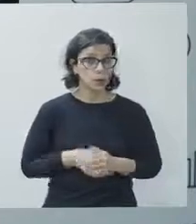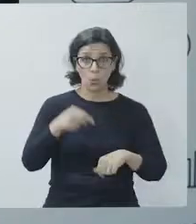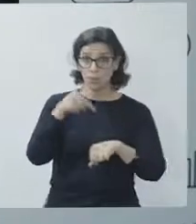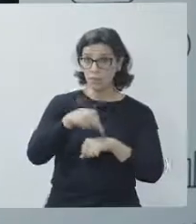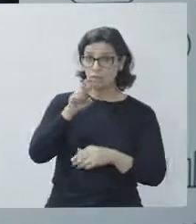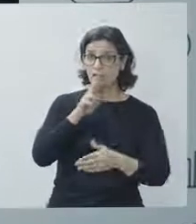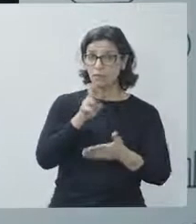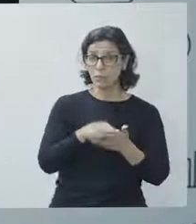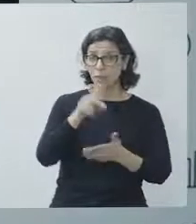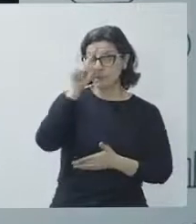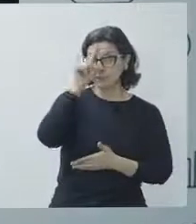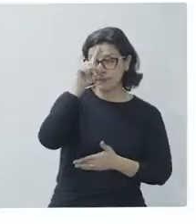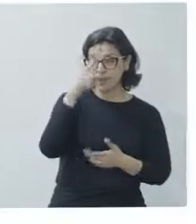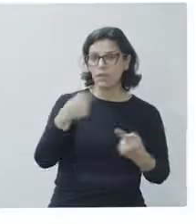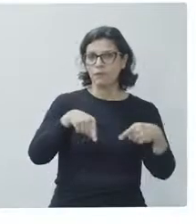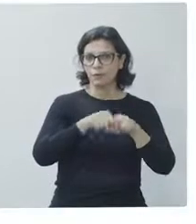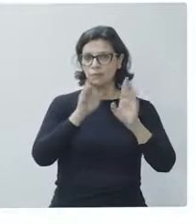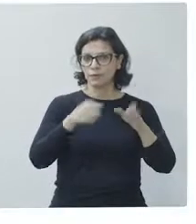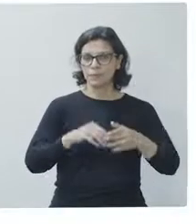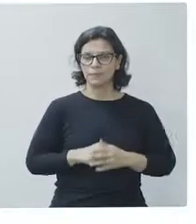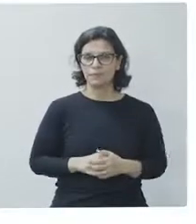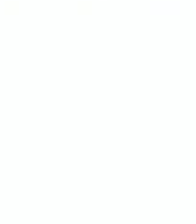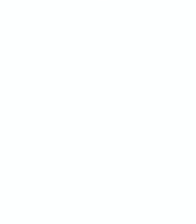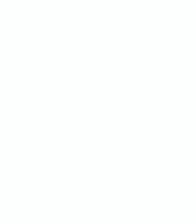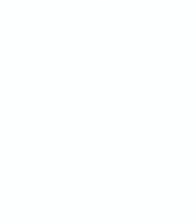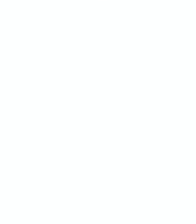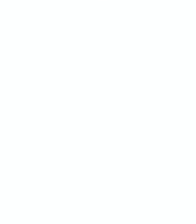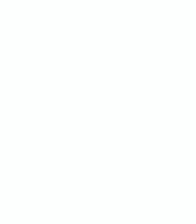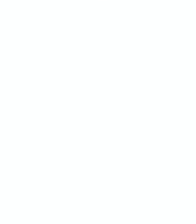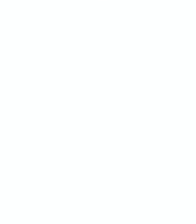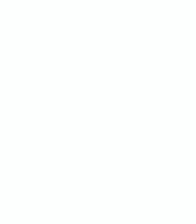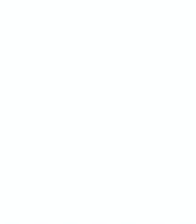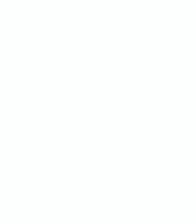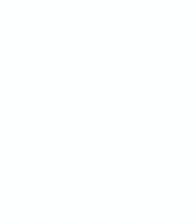dar um tempinho para você usar a sua criatividade e eu já volto.